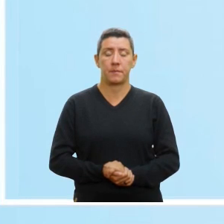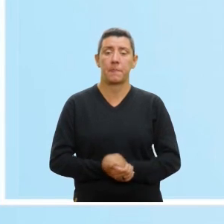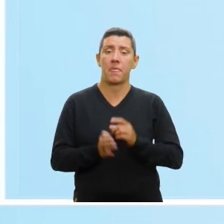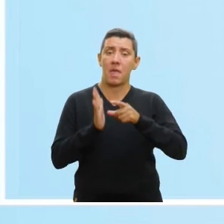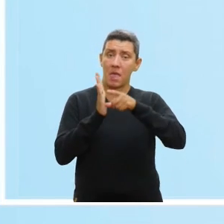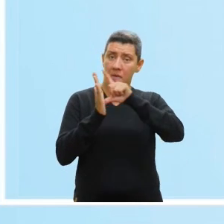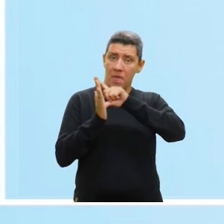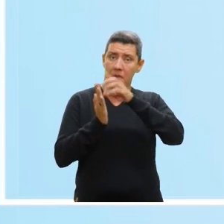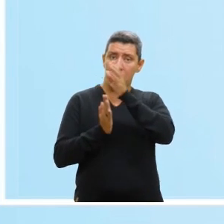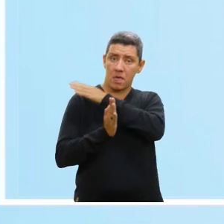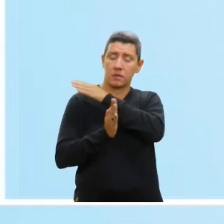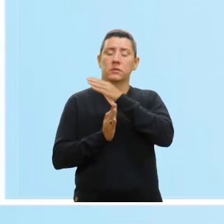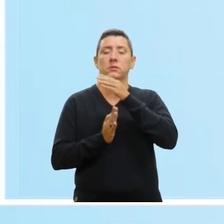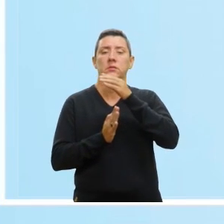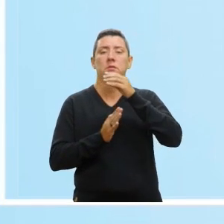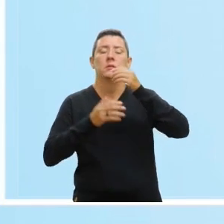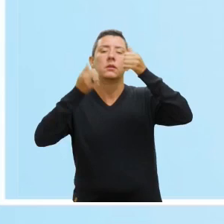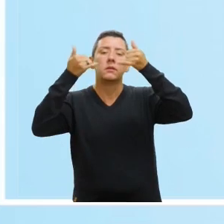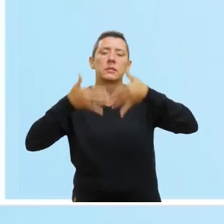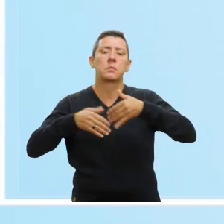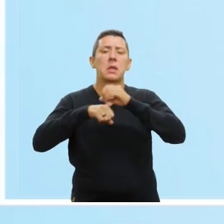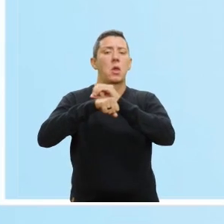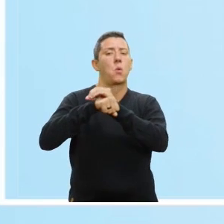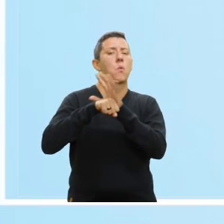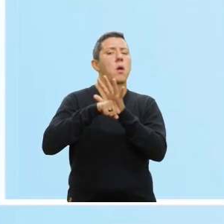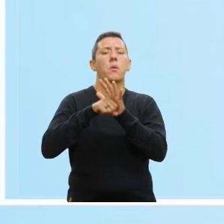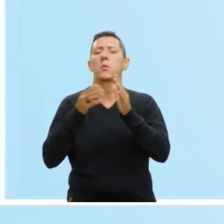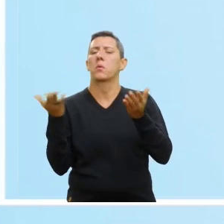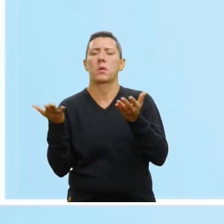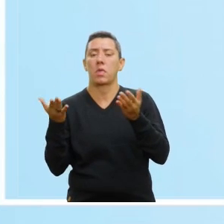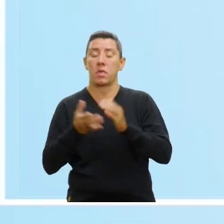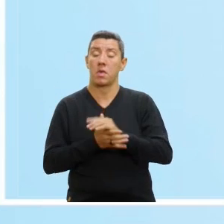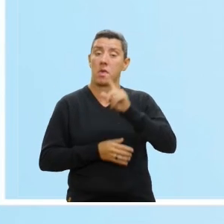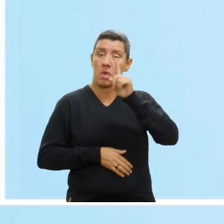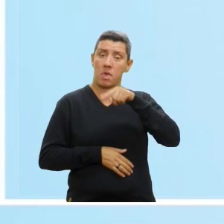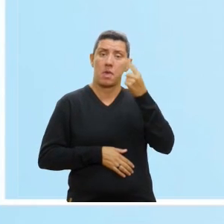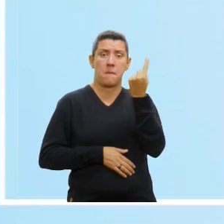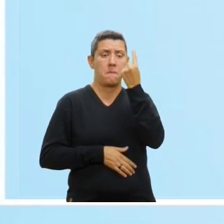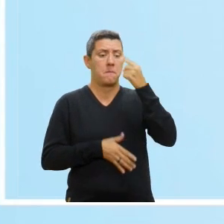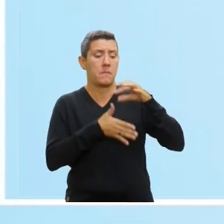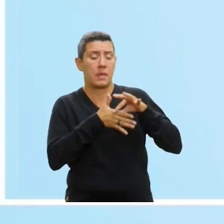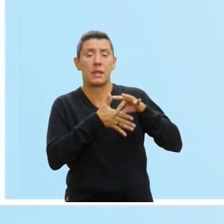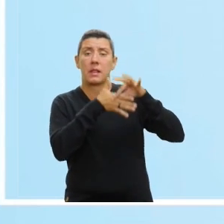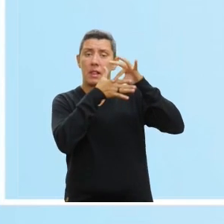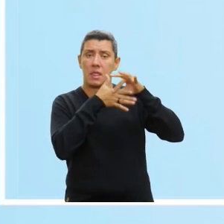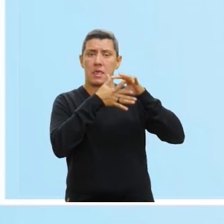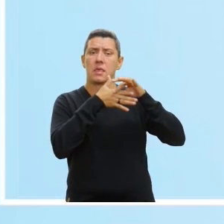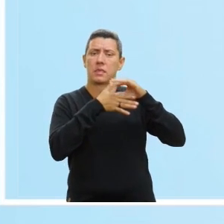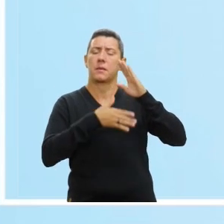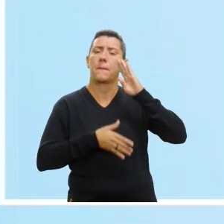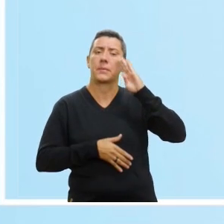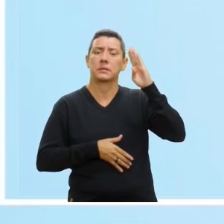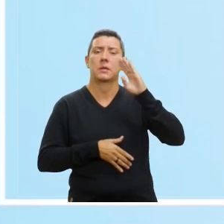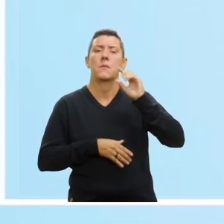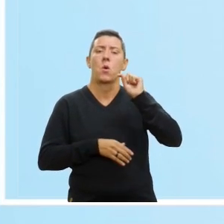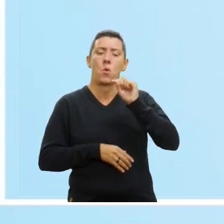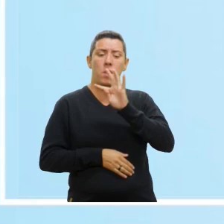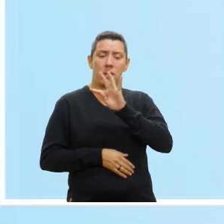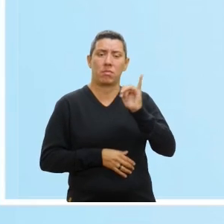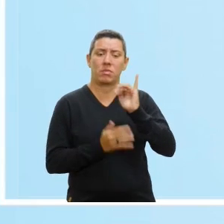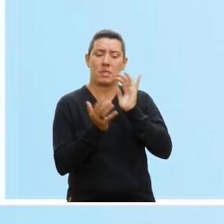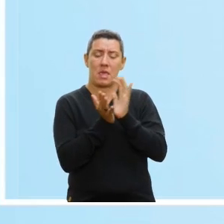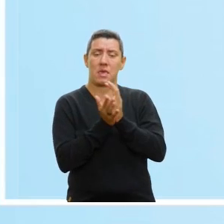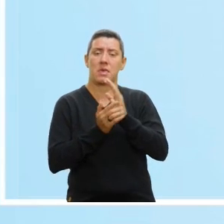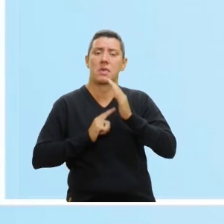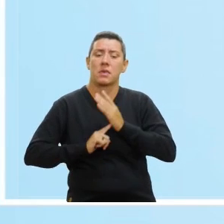Antes, vou falar um pouco quem é a Huawei, né? A Huawei ela é líder de mercado de infraestrutura, de tecnologia e